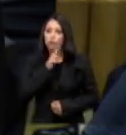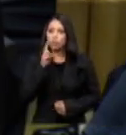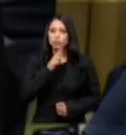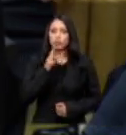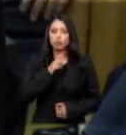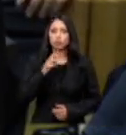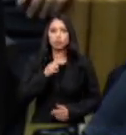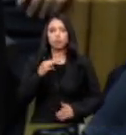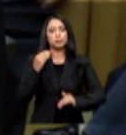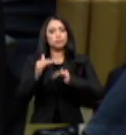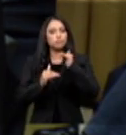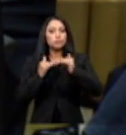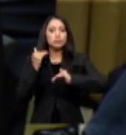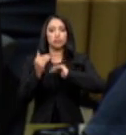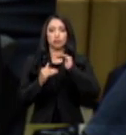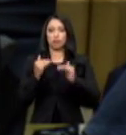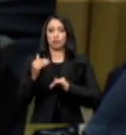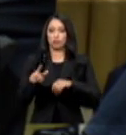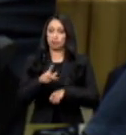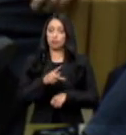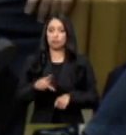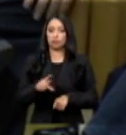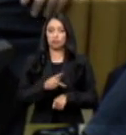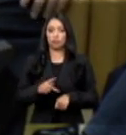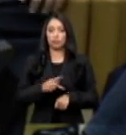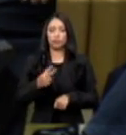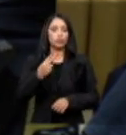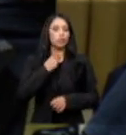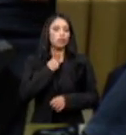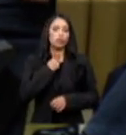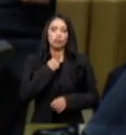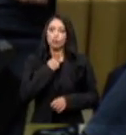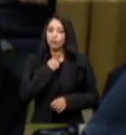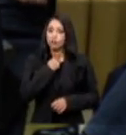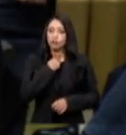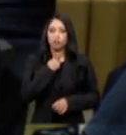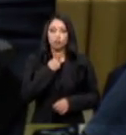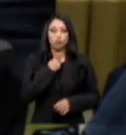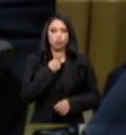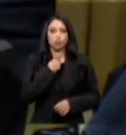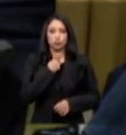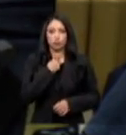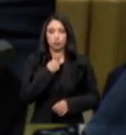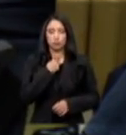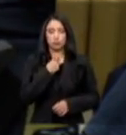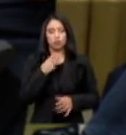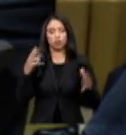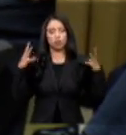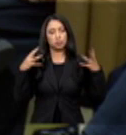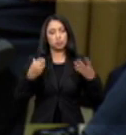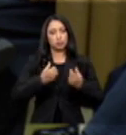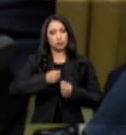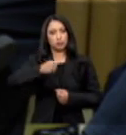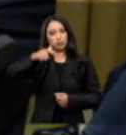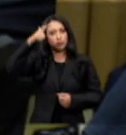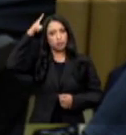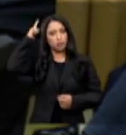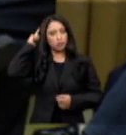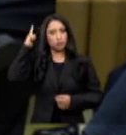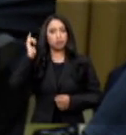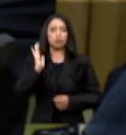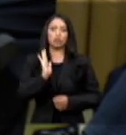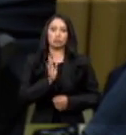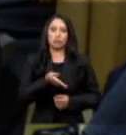desenvolvimento do país. Nós não podemos, ministro Alexandre, como é mais